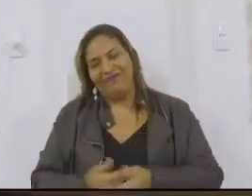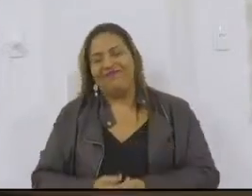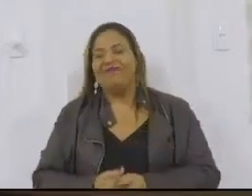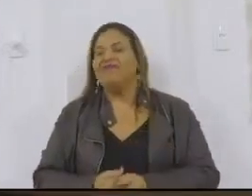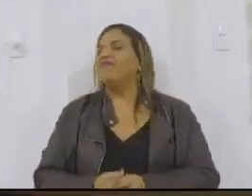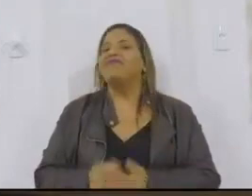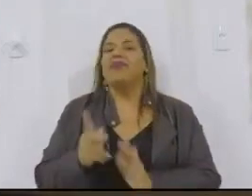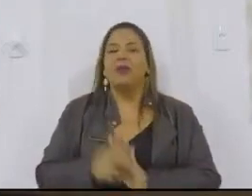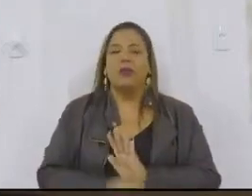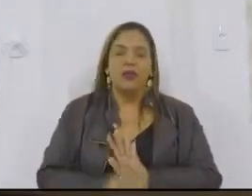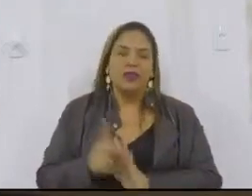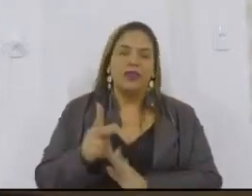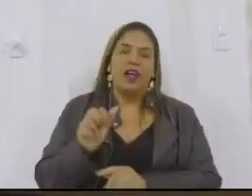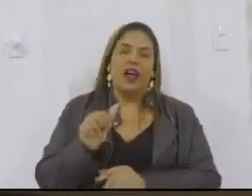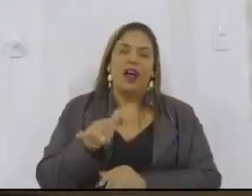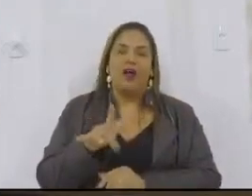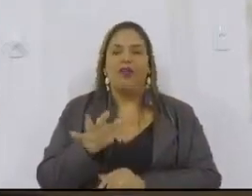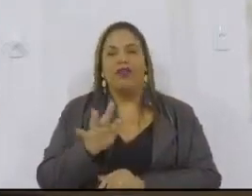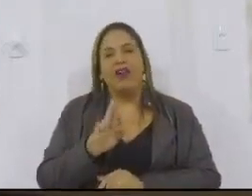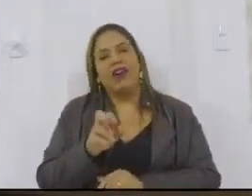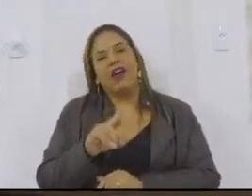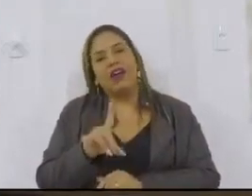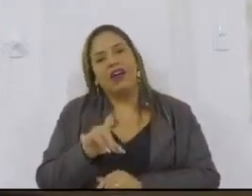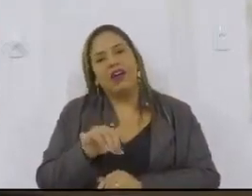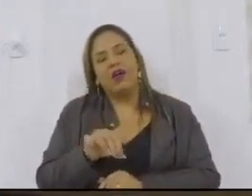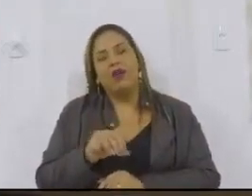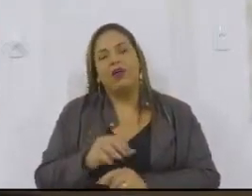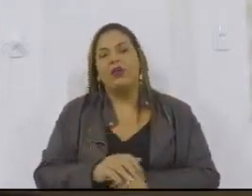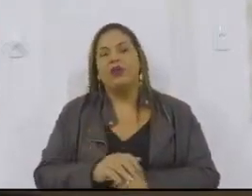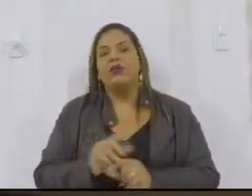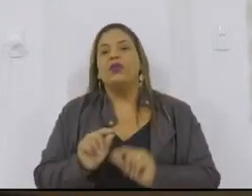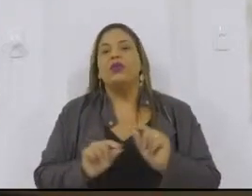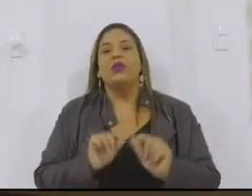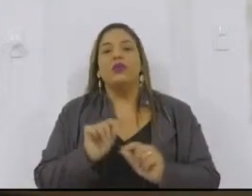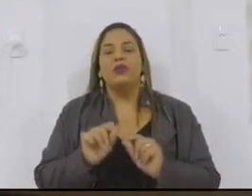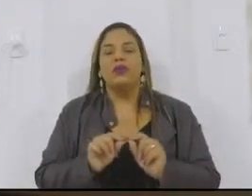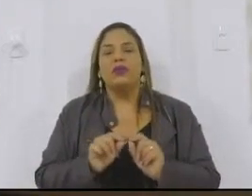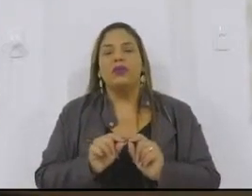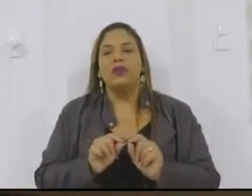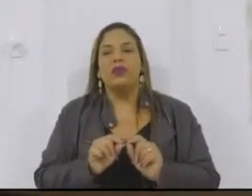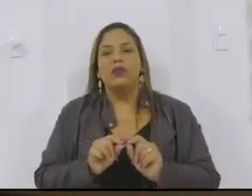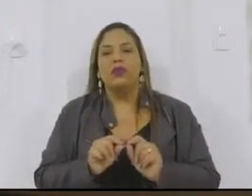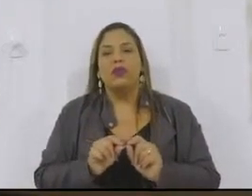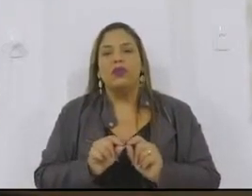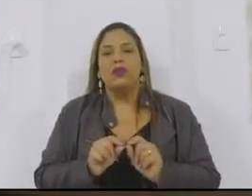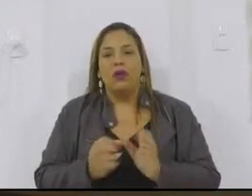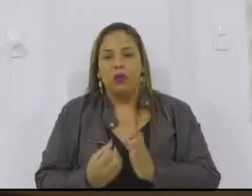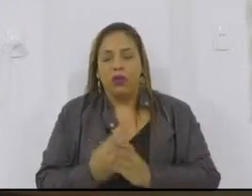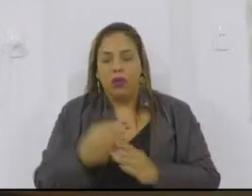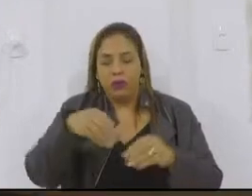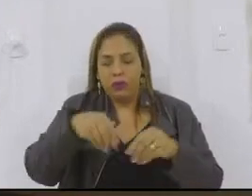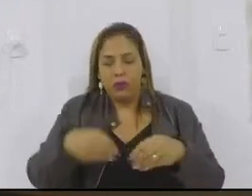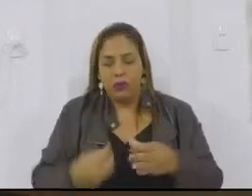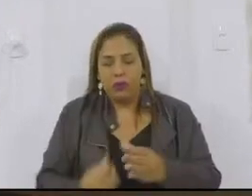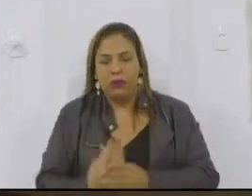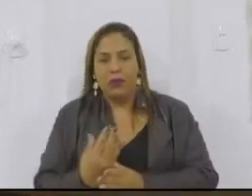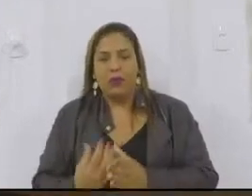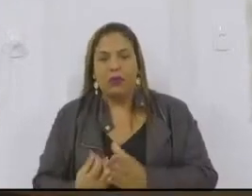Projeto de lei do vereador Alfredo, que institui o programa Horta Comunitária no âmbito do município de